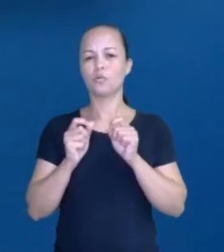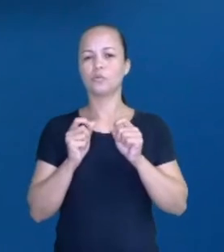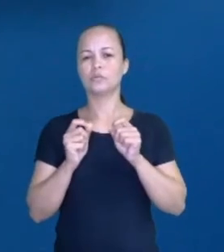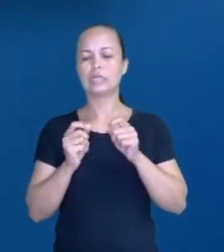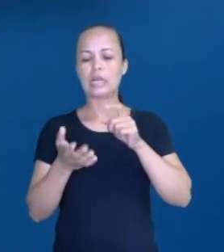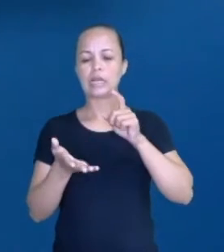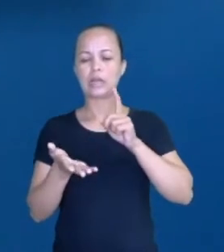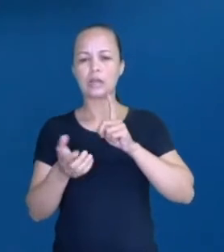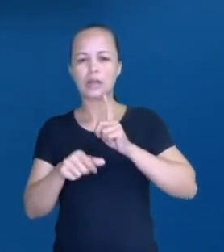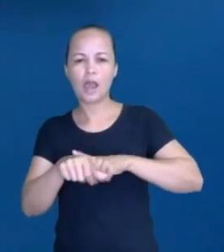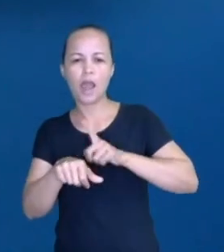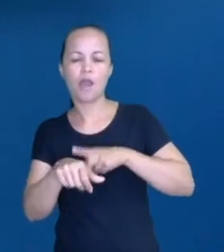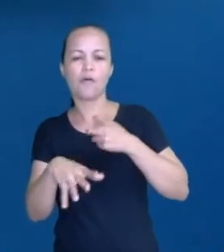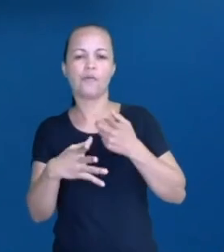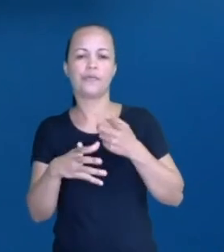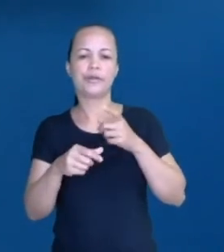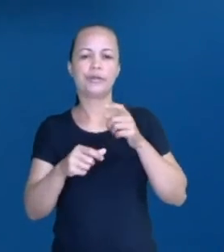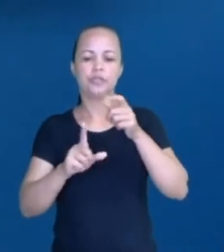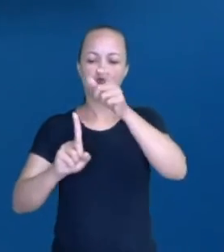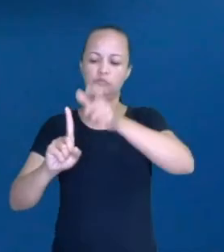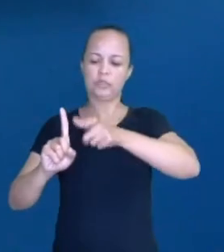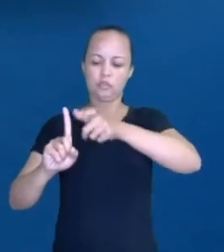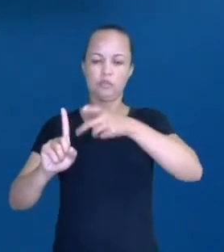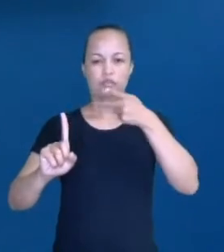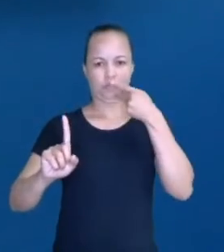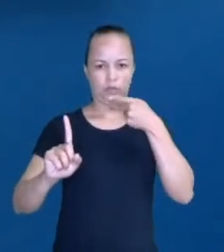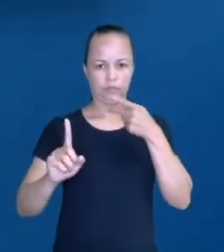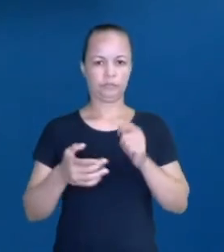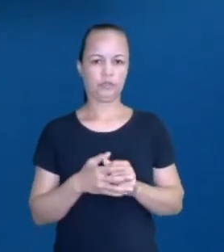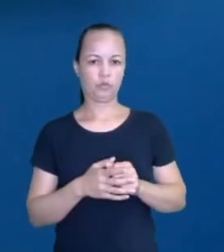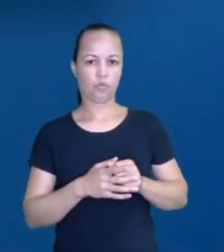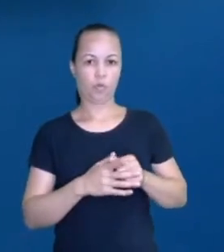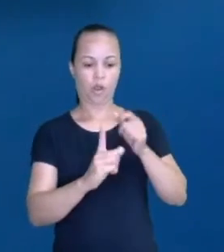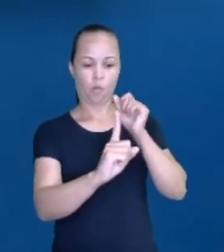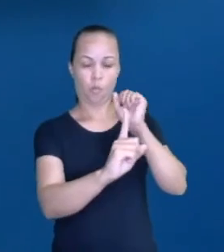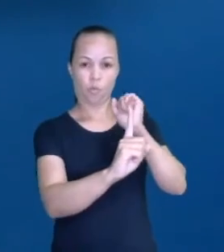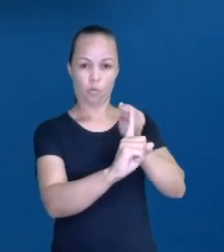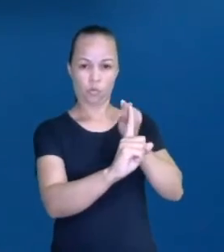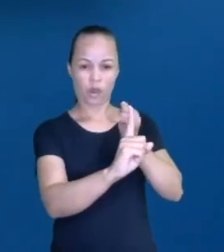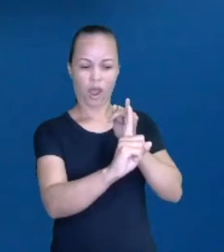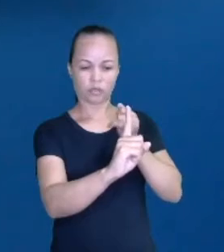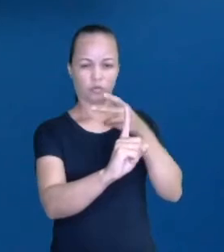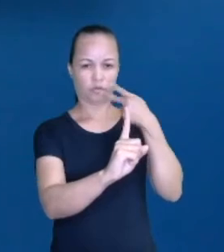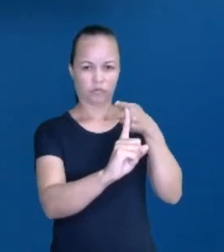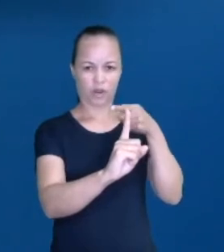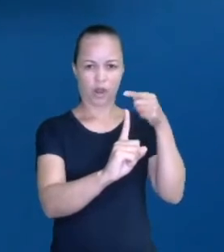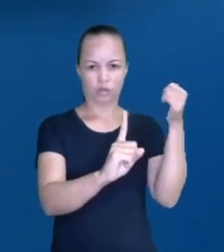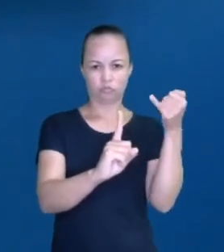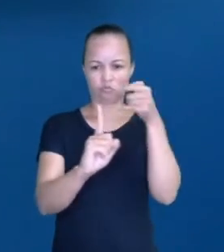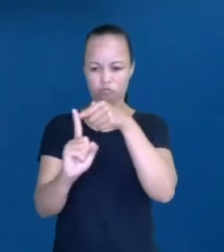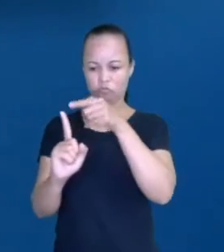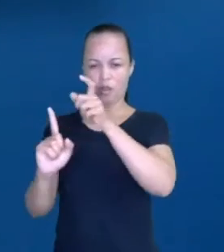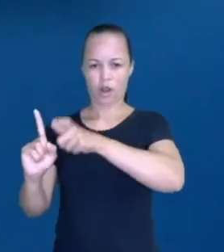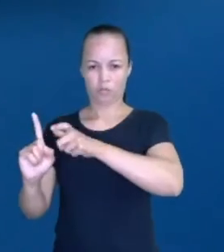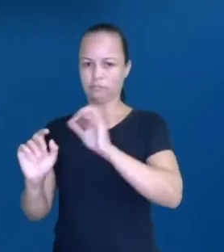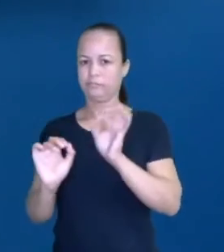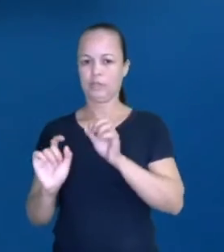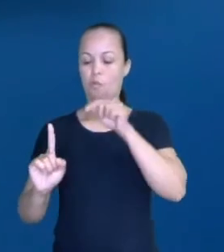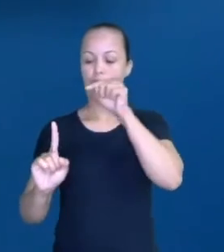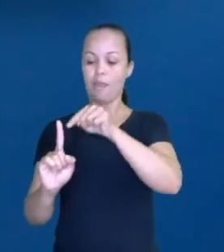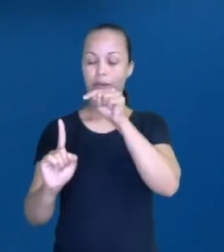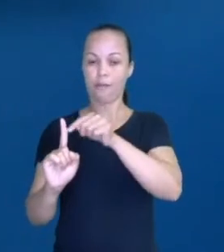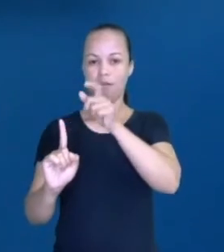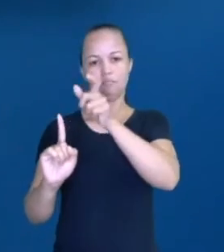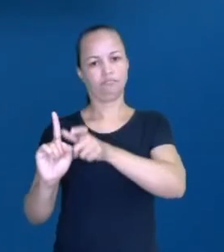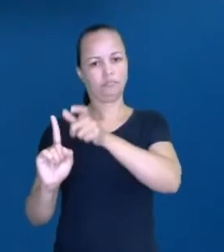exatamente na hora em que o personagem está falando. Não é o narrador que está dizendo o que o personagem falou. É o personagem realmente que está